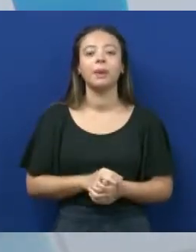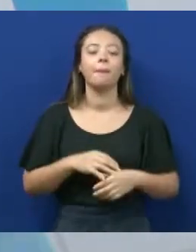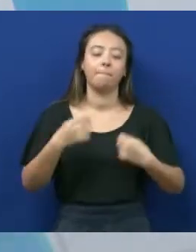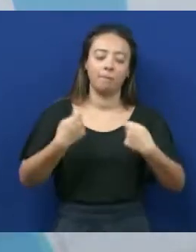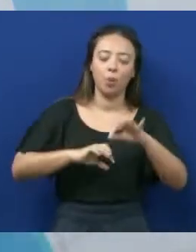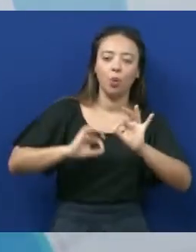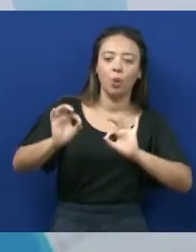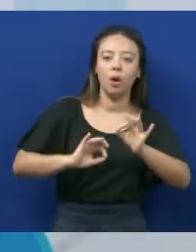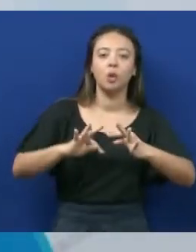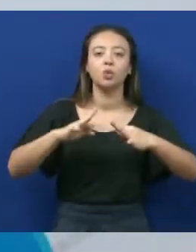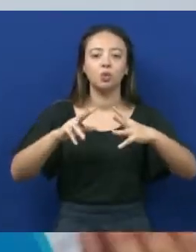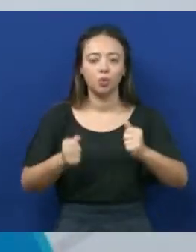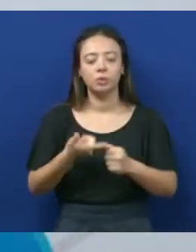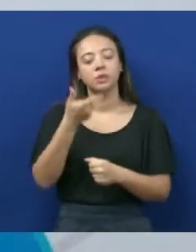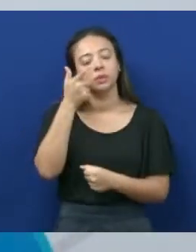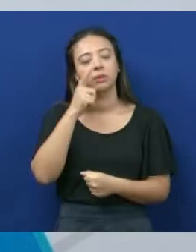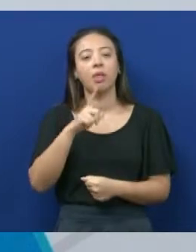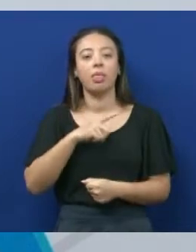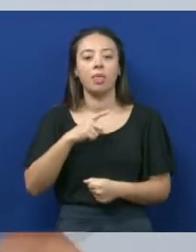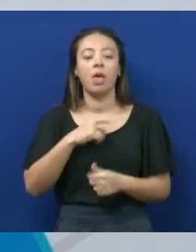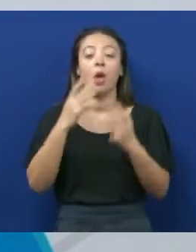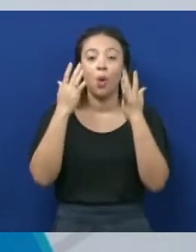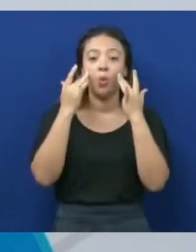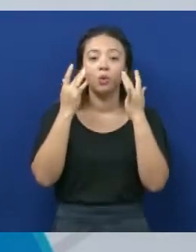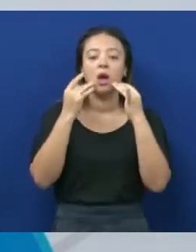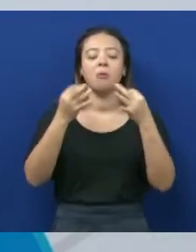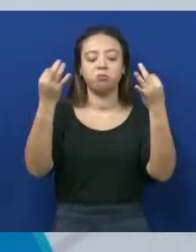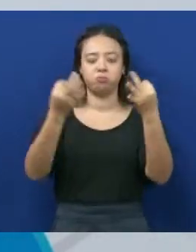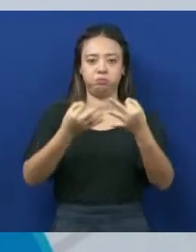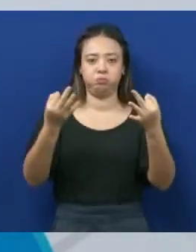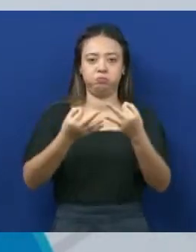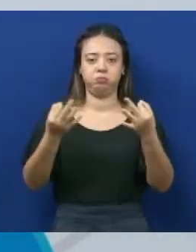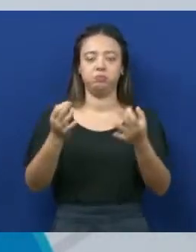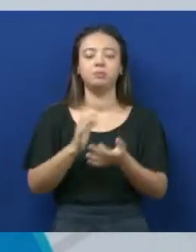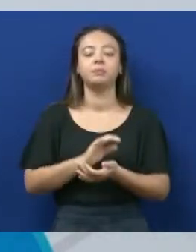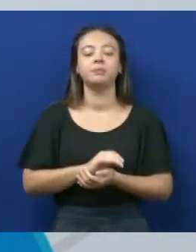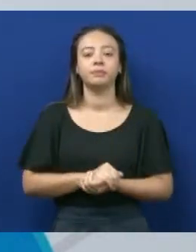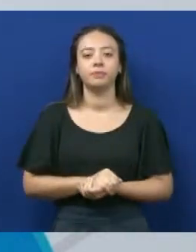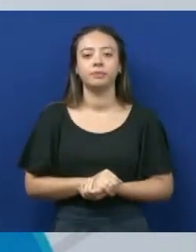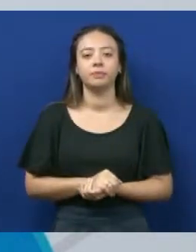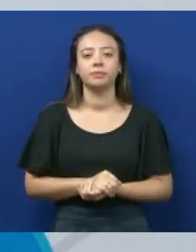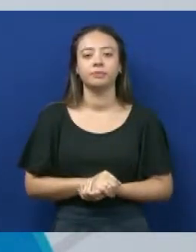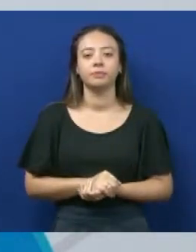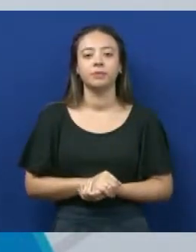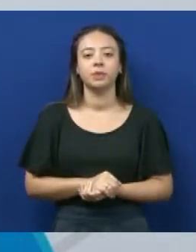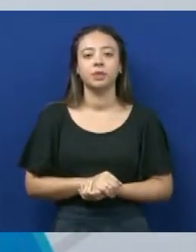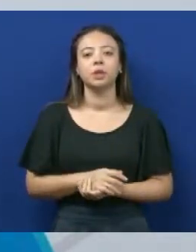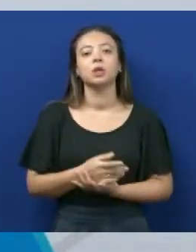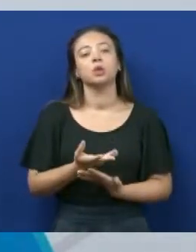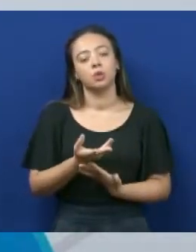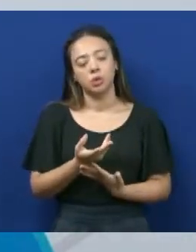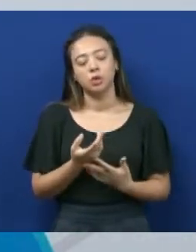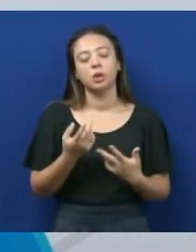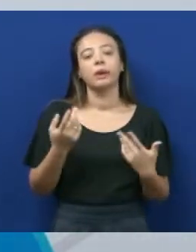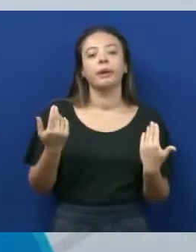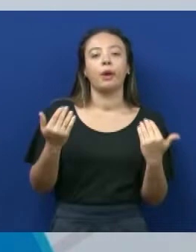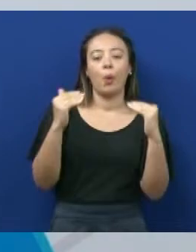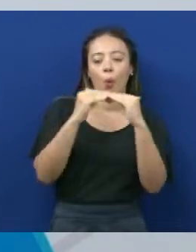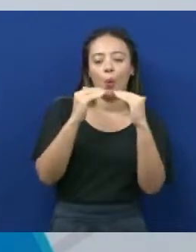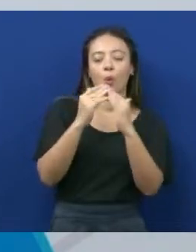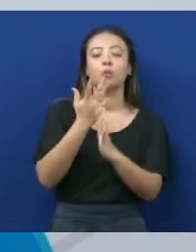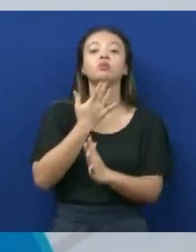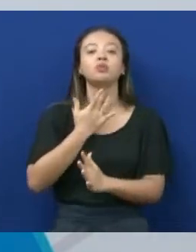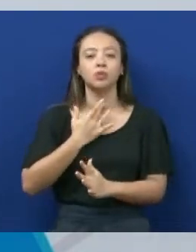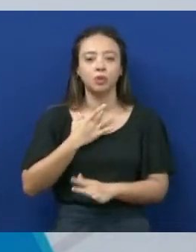organizar, que é para poder a sua peça de teatro sair perfeito como você quer, como nós queremos, né? Como o professor busca e os alunos